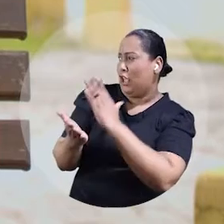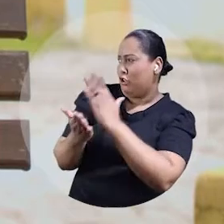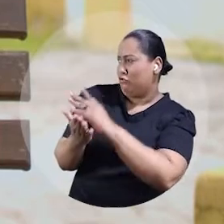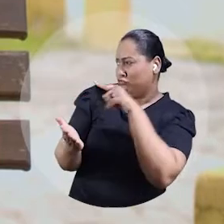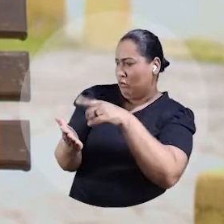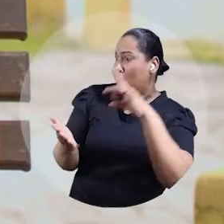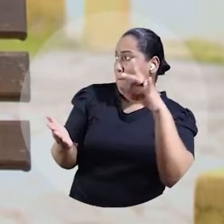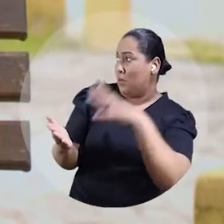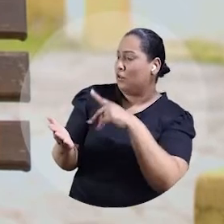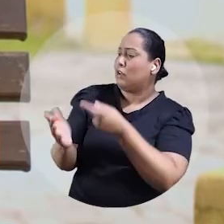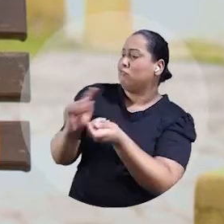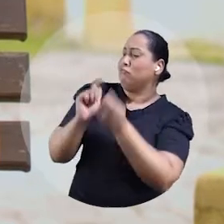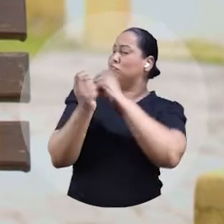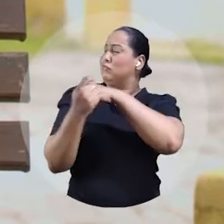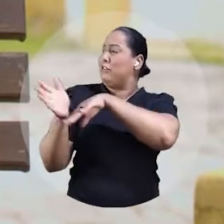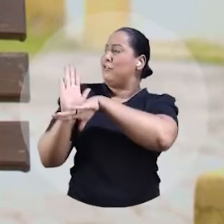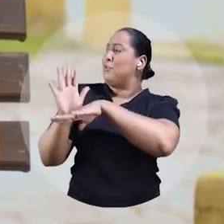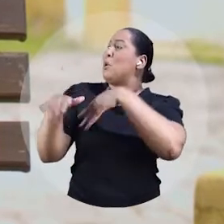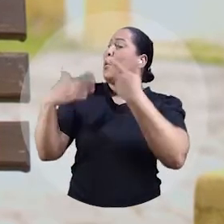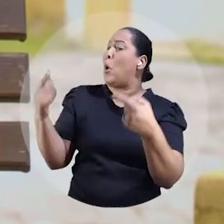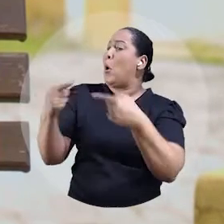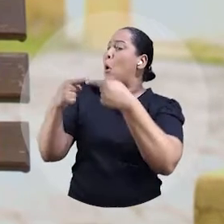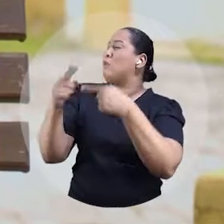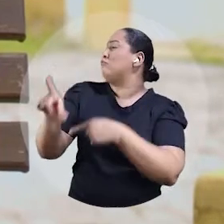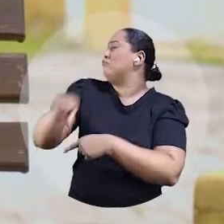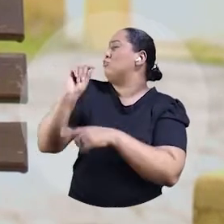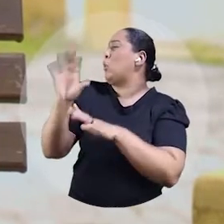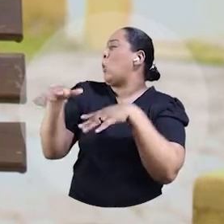seu num filme, qual você escolheria?